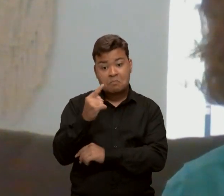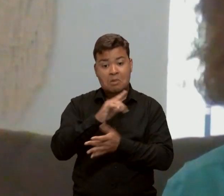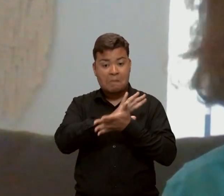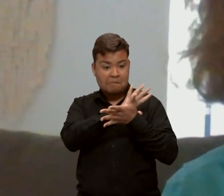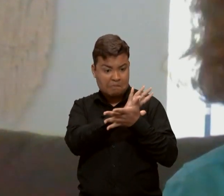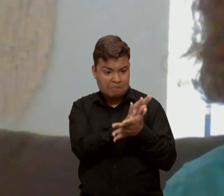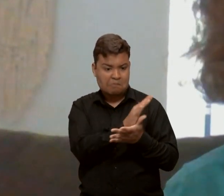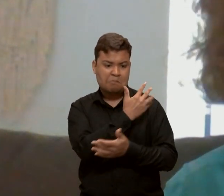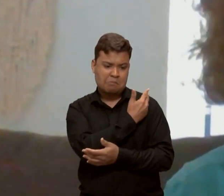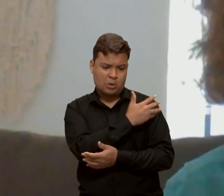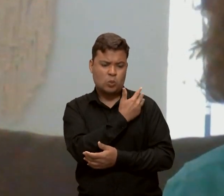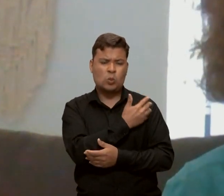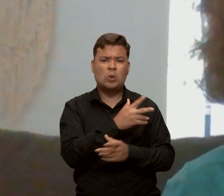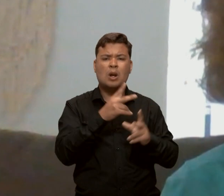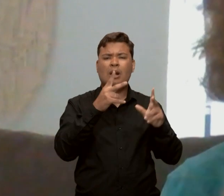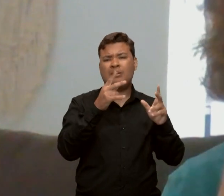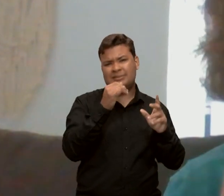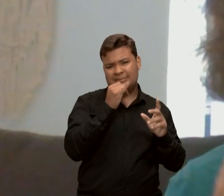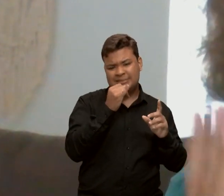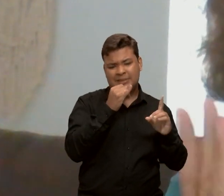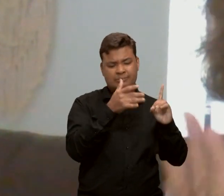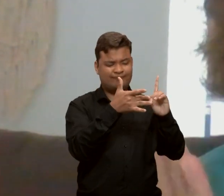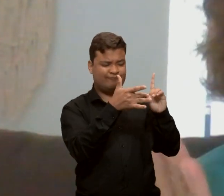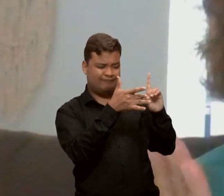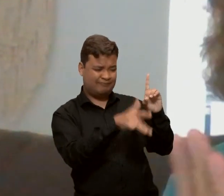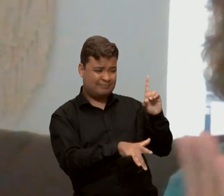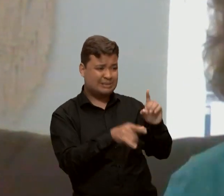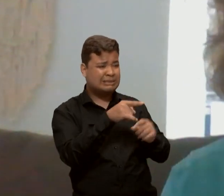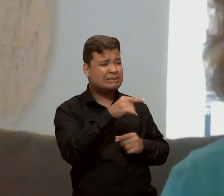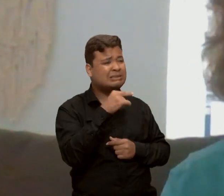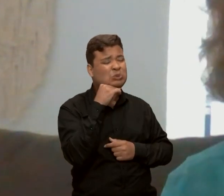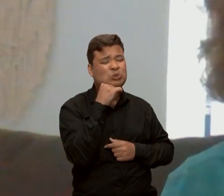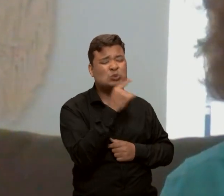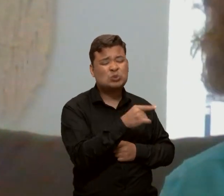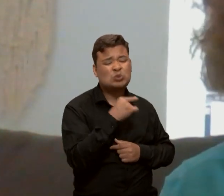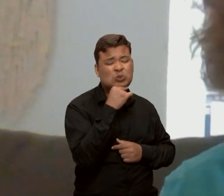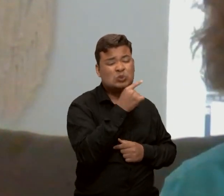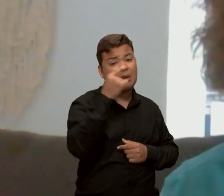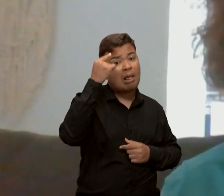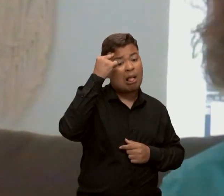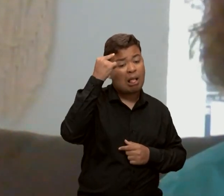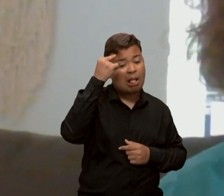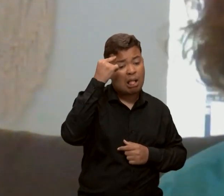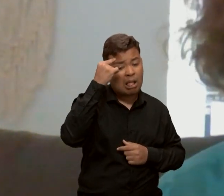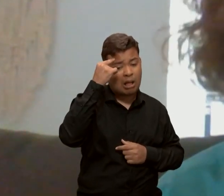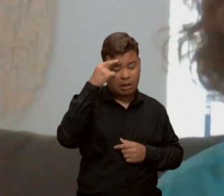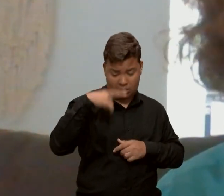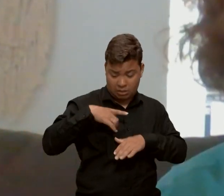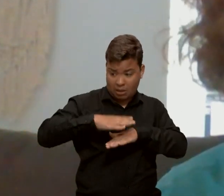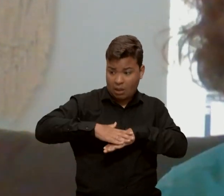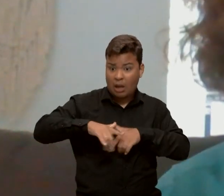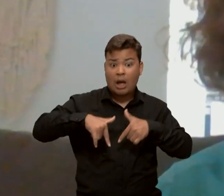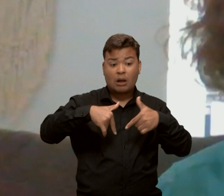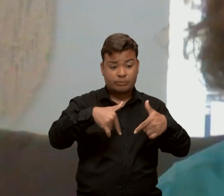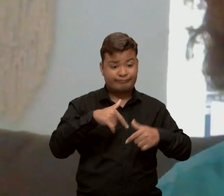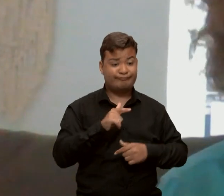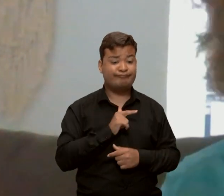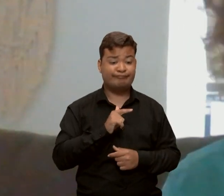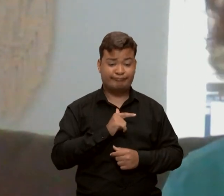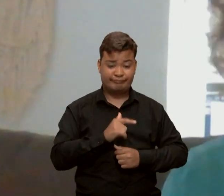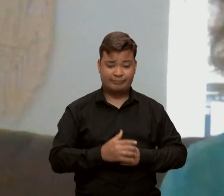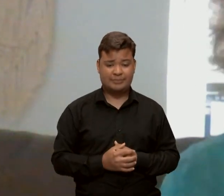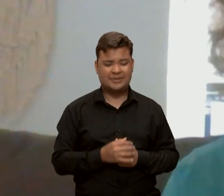do capacitismo, de duvidar da capacidade da pessoa, ele traz ações, esse é um problema, né? Eu só